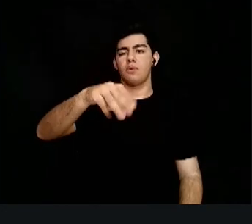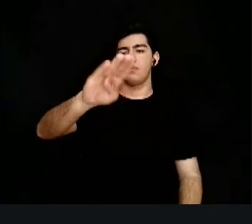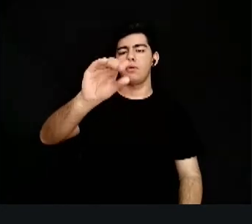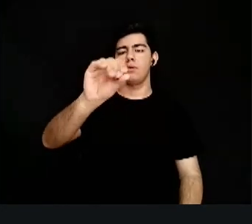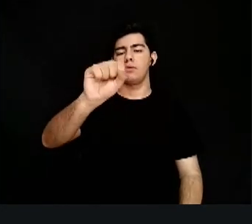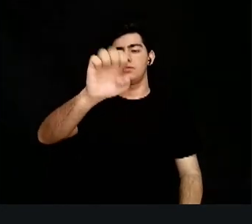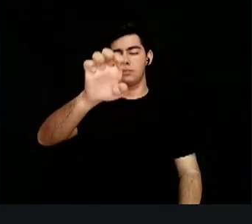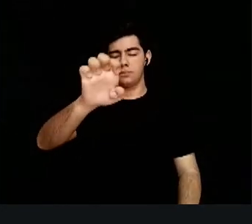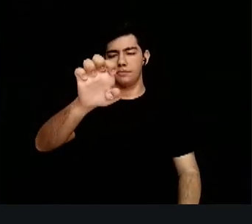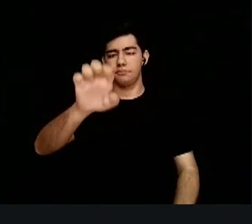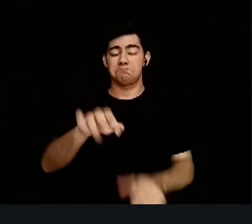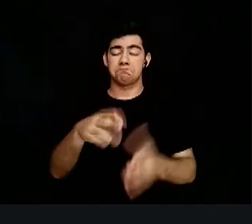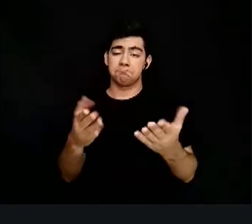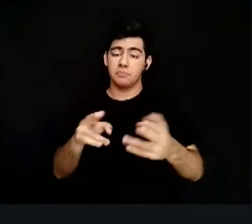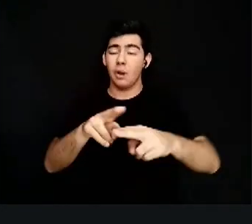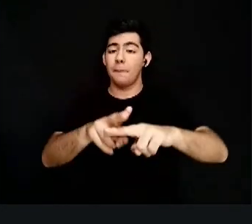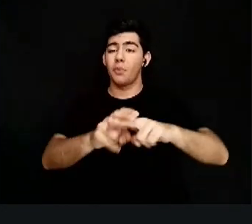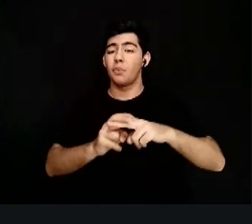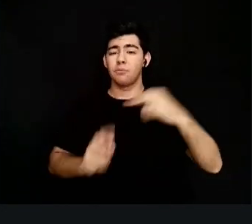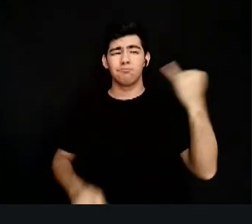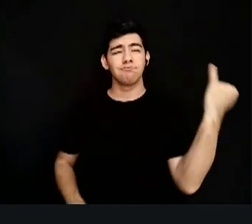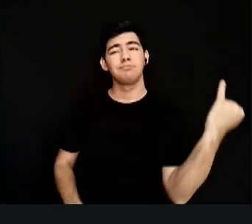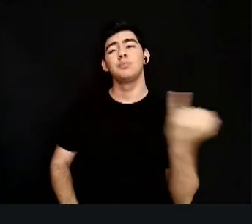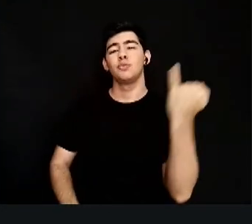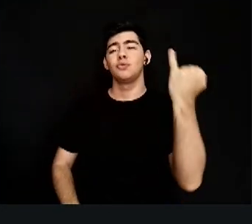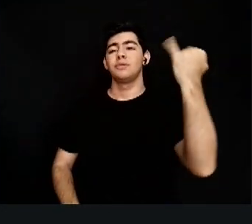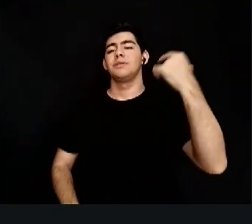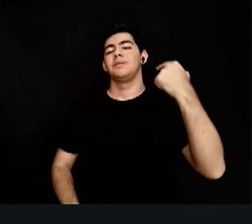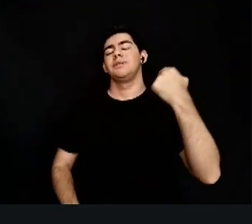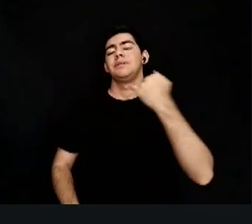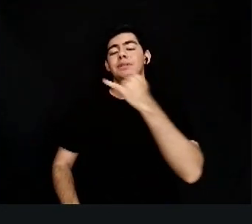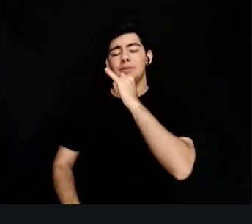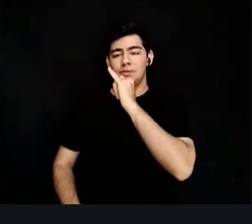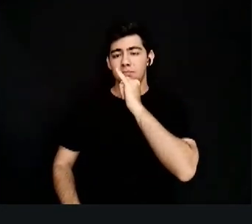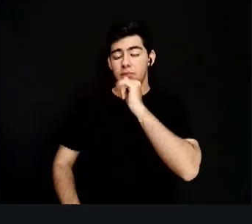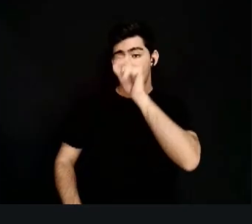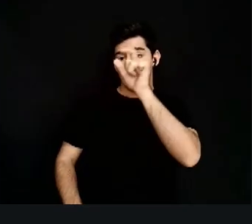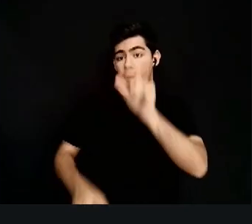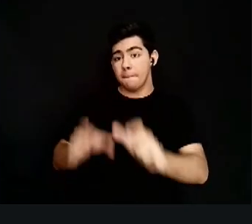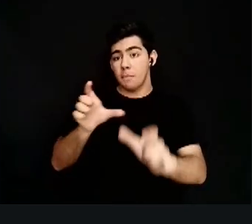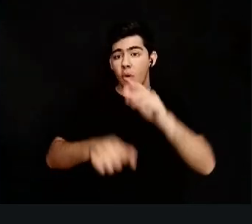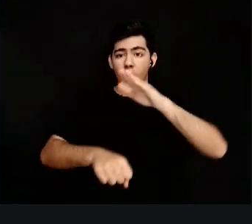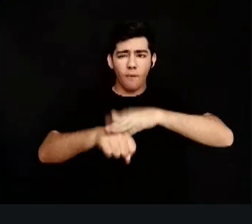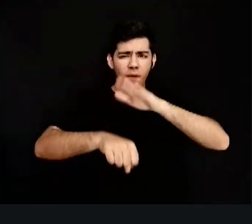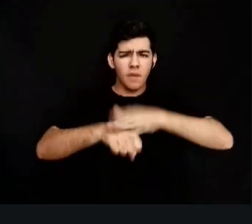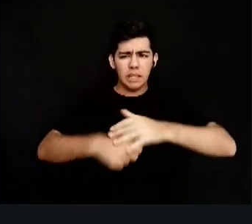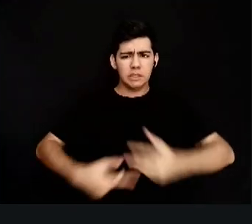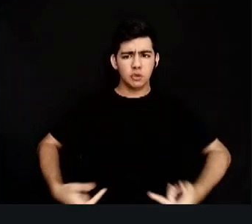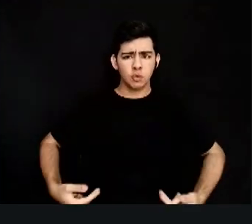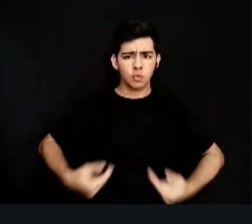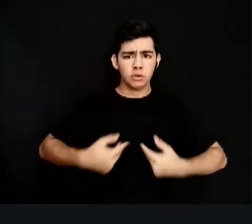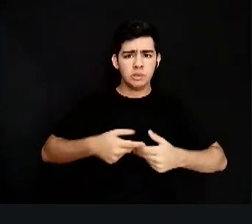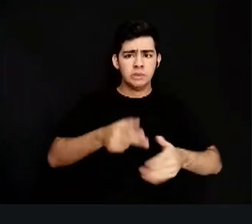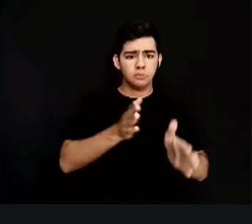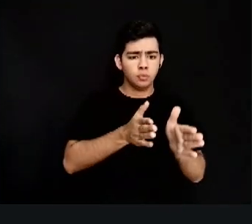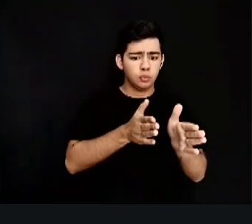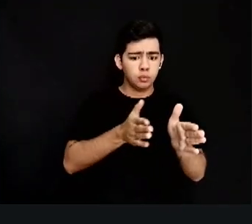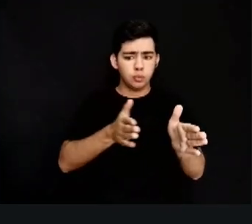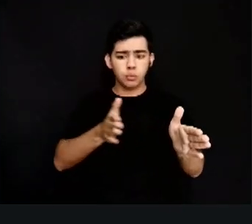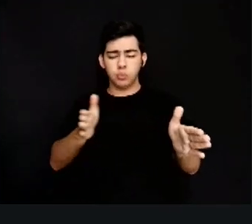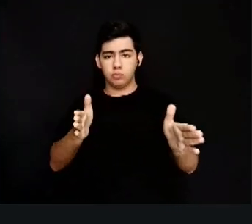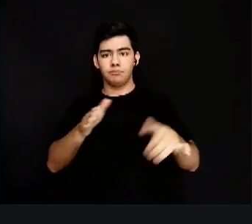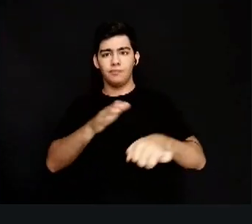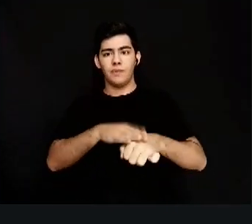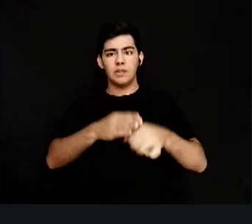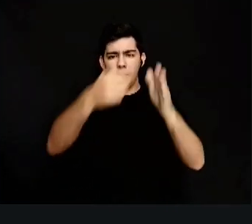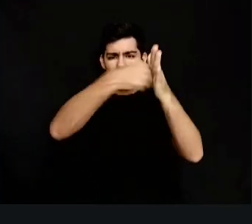tromboses pós-cirurgia. Por isso que é muito importante, quando o paciente vai se submeter a uma cirurgia dessa, fazer